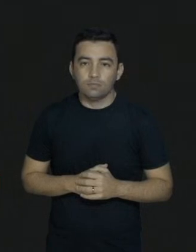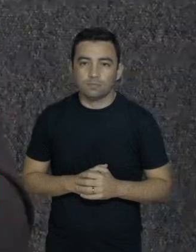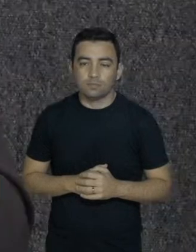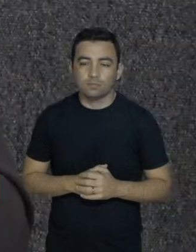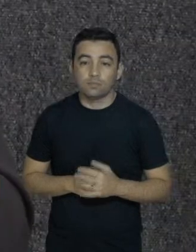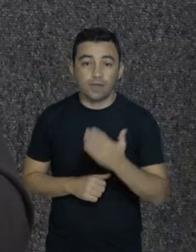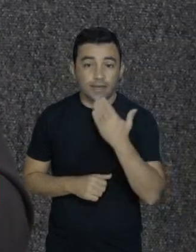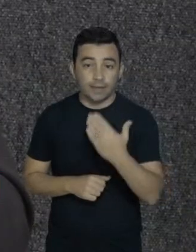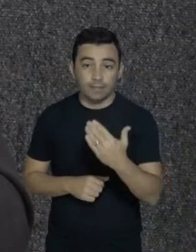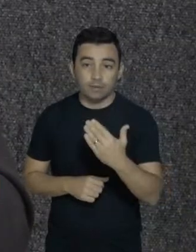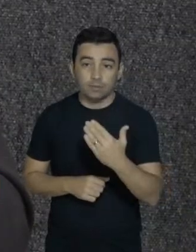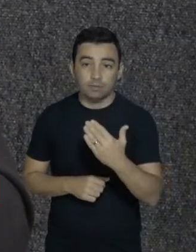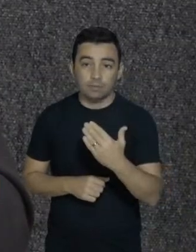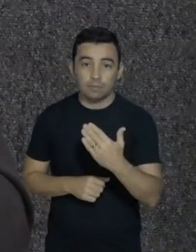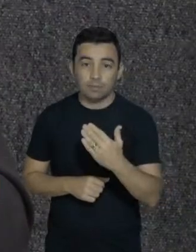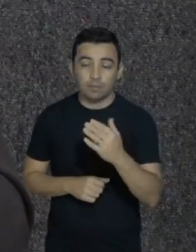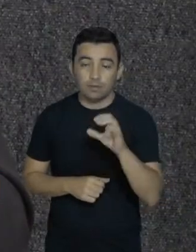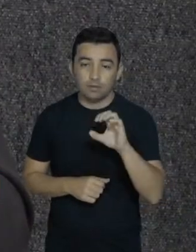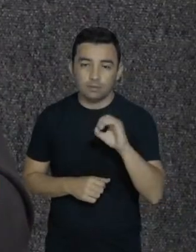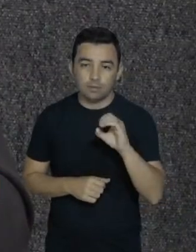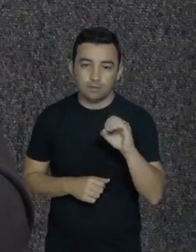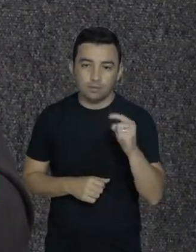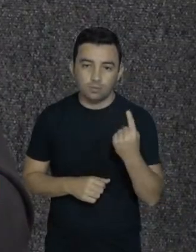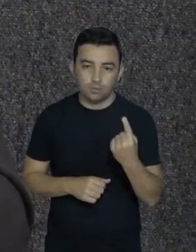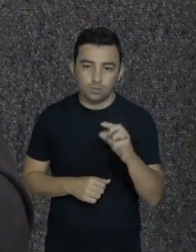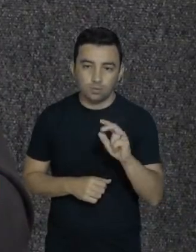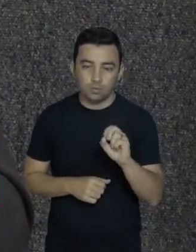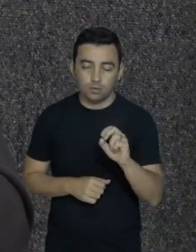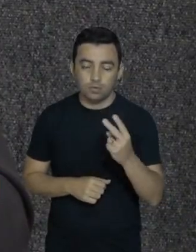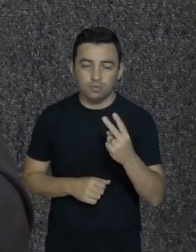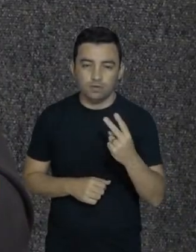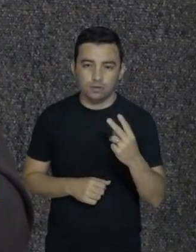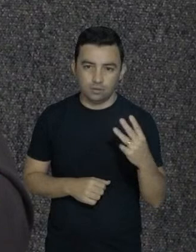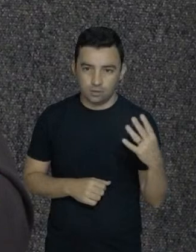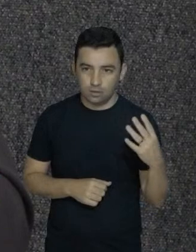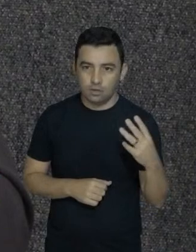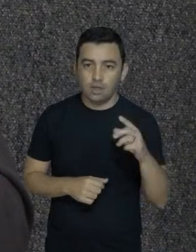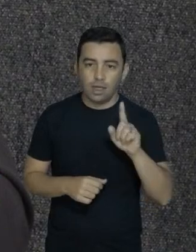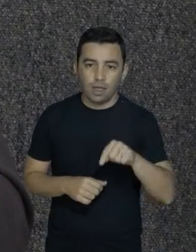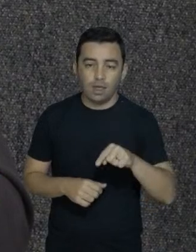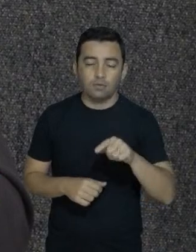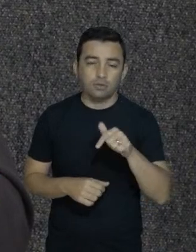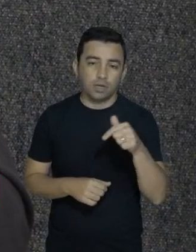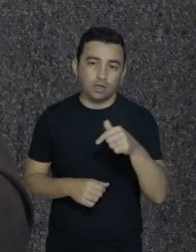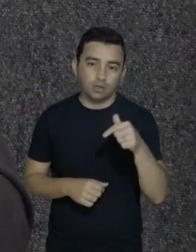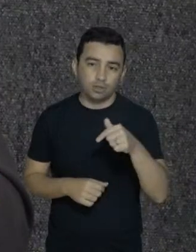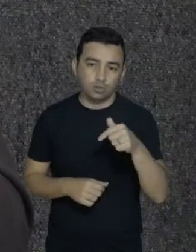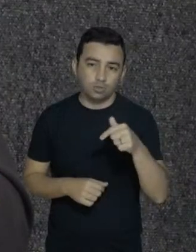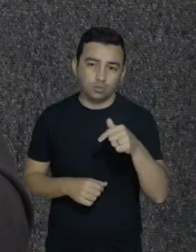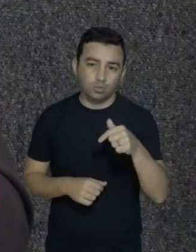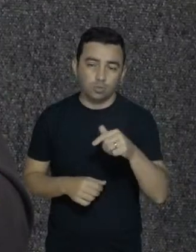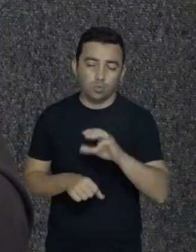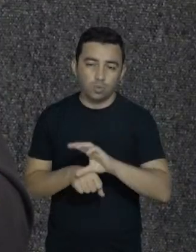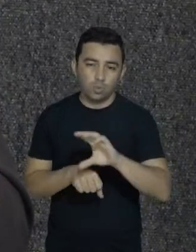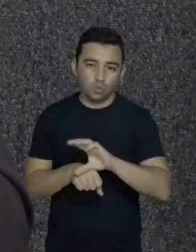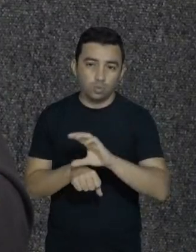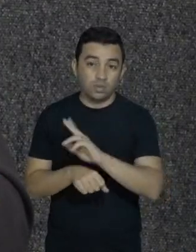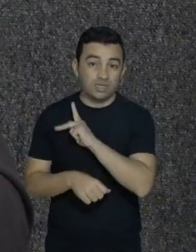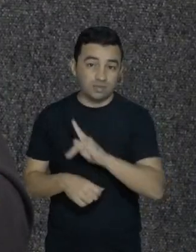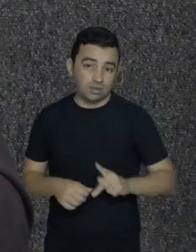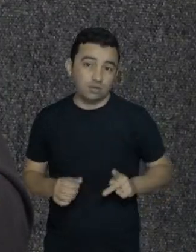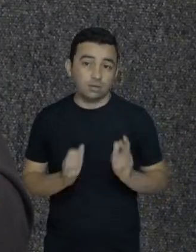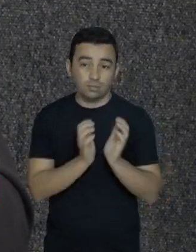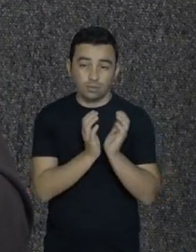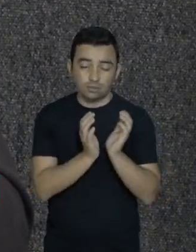requerimento 001 2023 minha autoria para a realização do sétimo curso de presidentes das a paz do